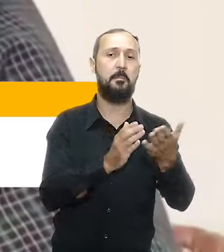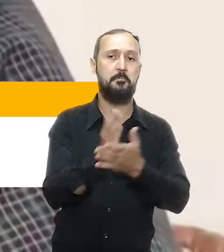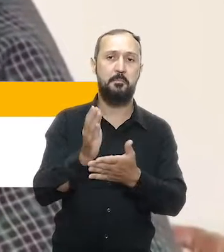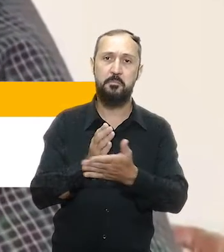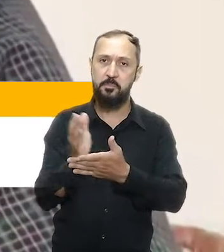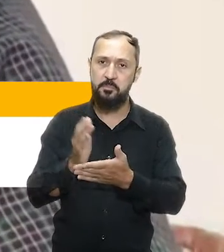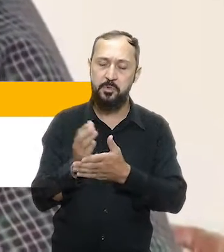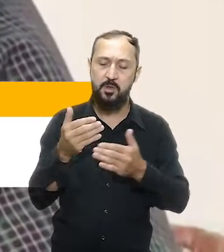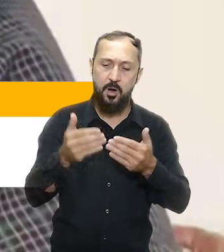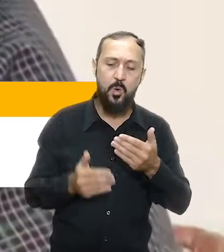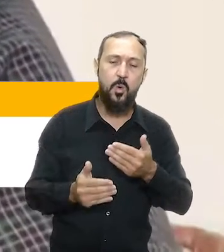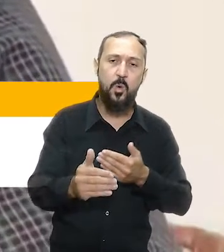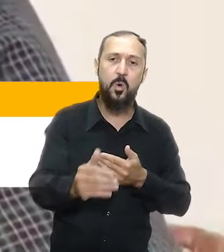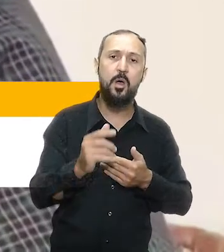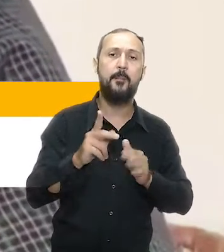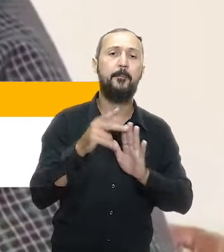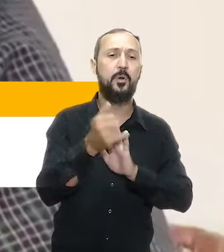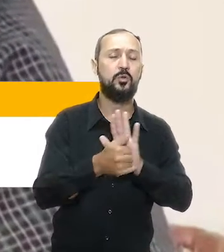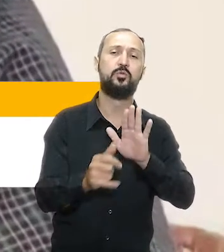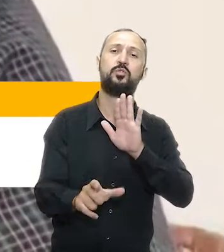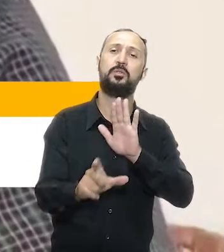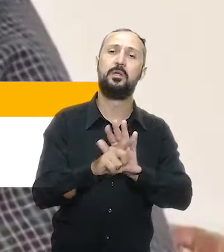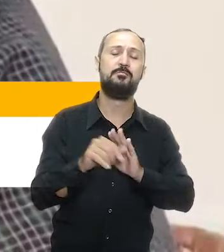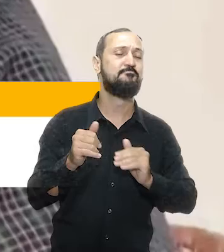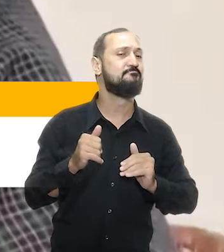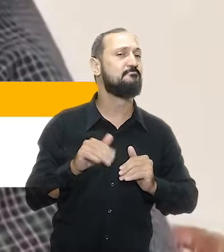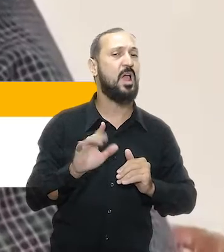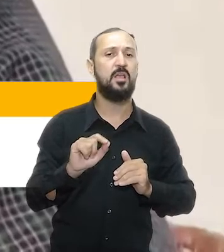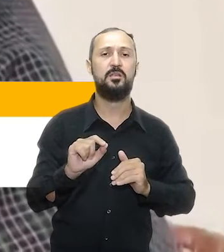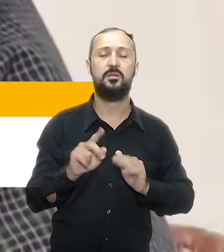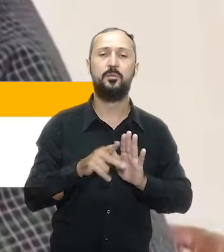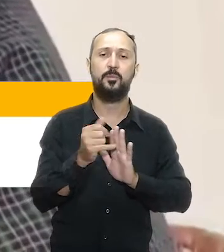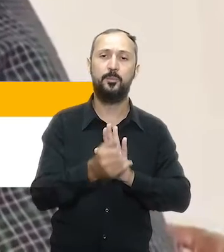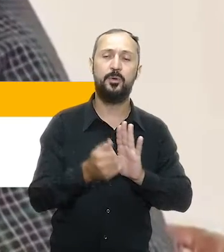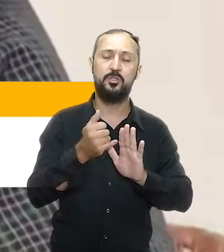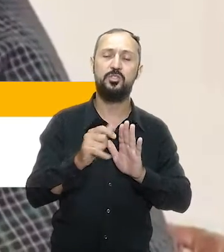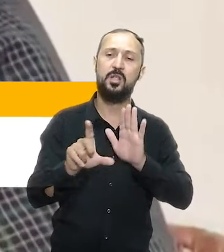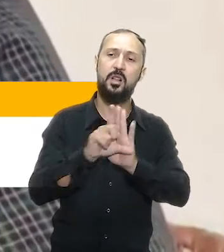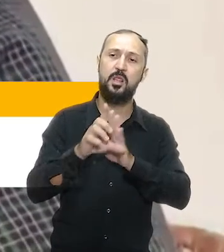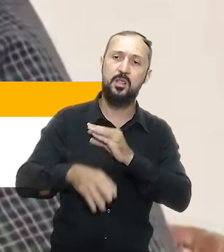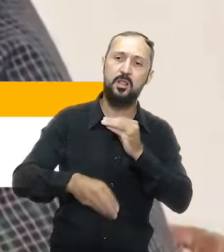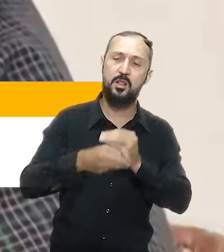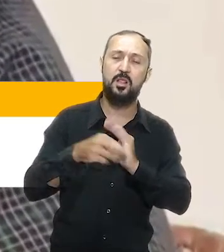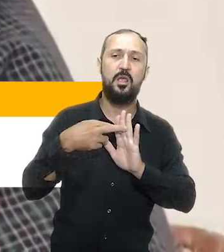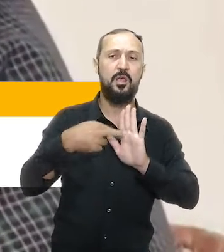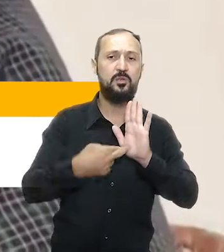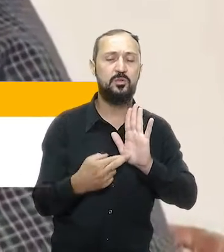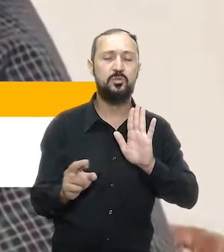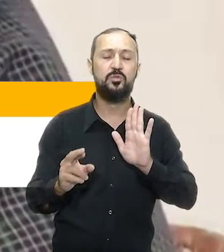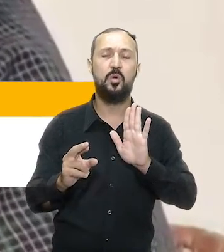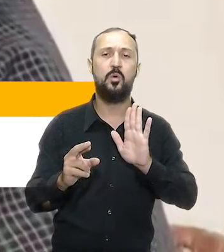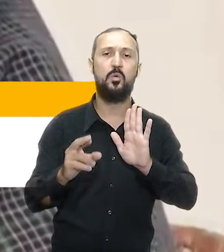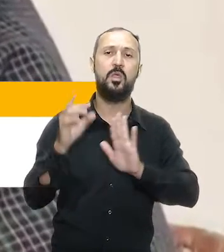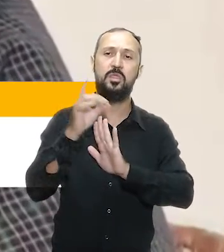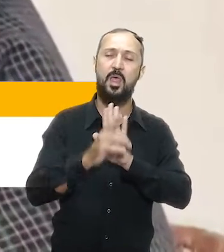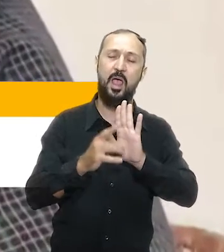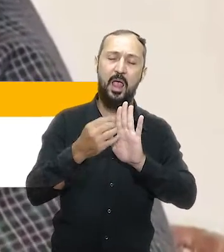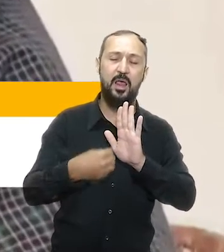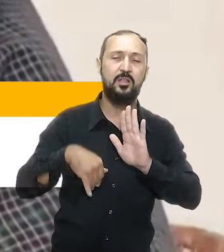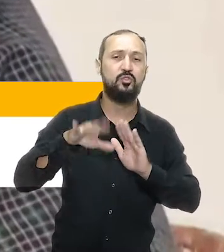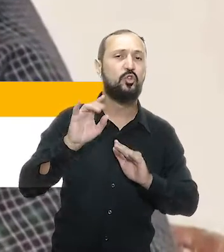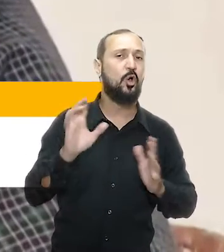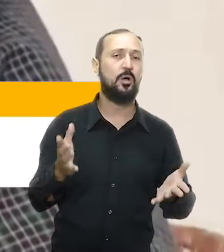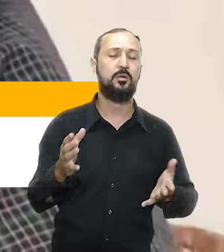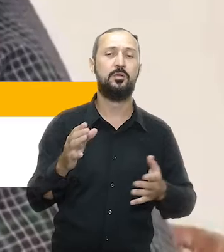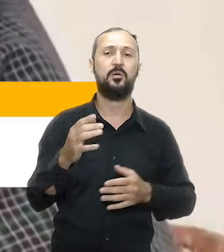280 projetos aprovados, tramitados, entre projetos de lei, a maioria projetos de lei complementar, resolução,